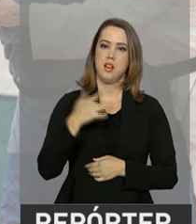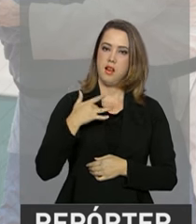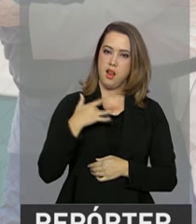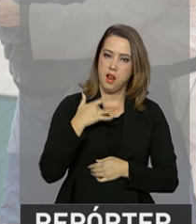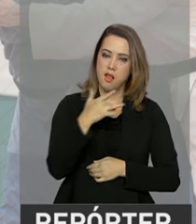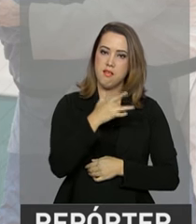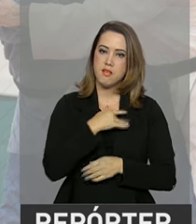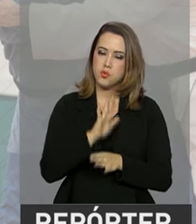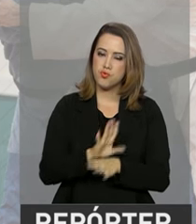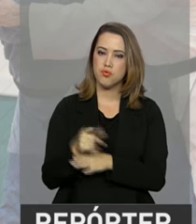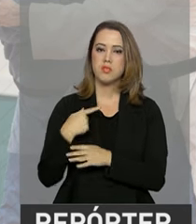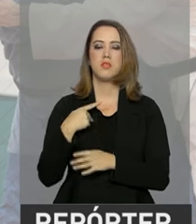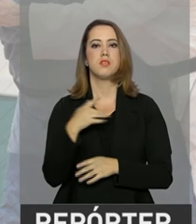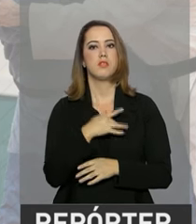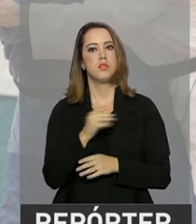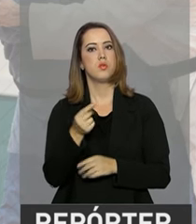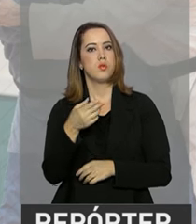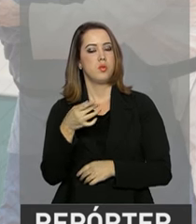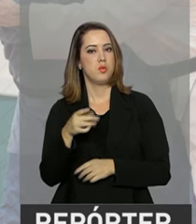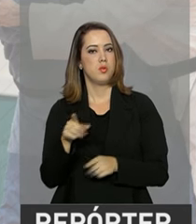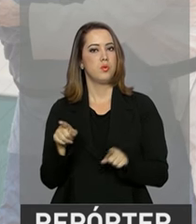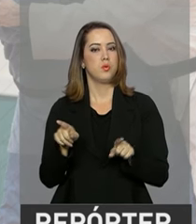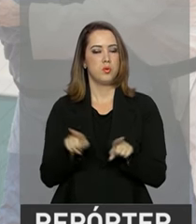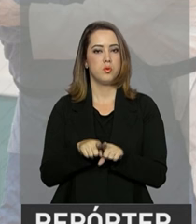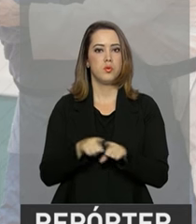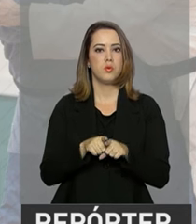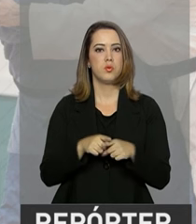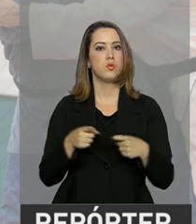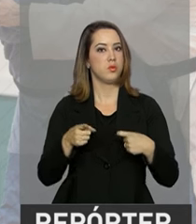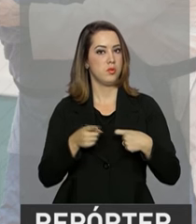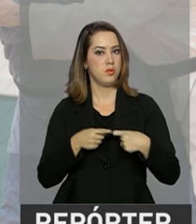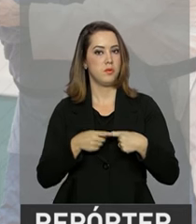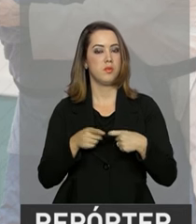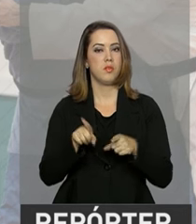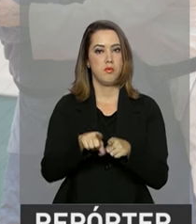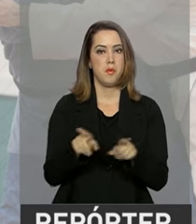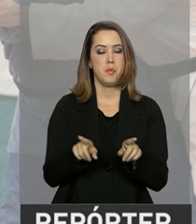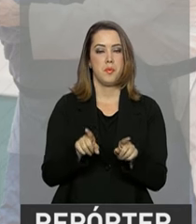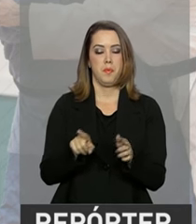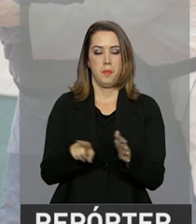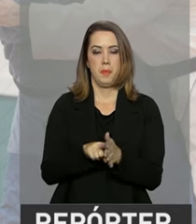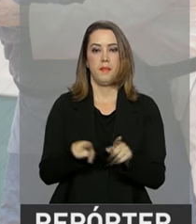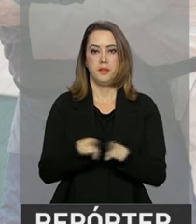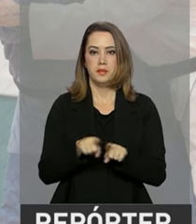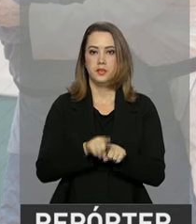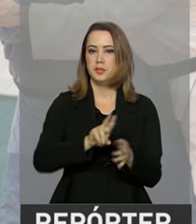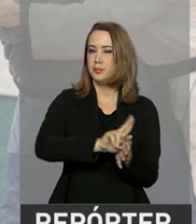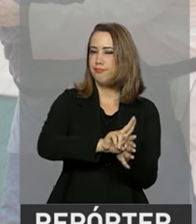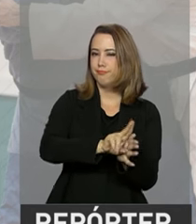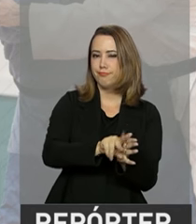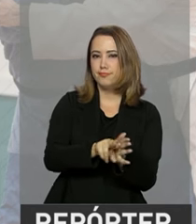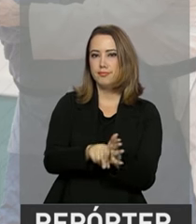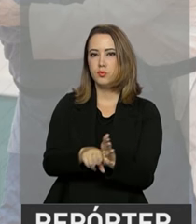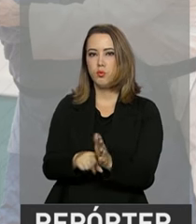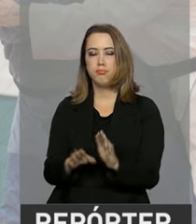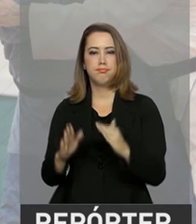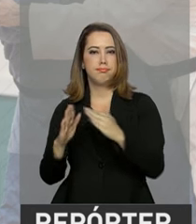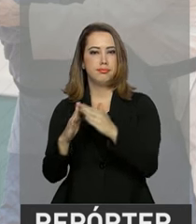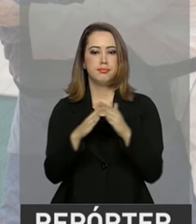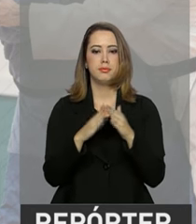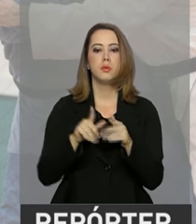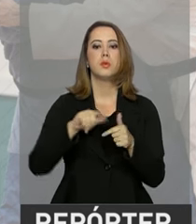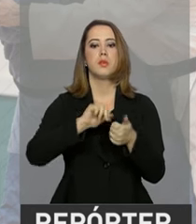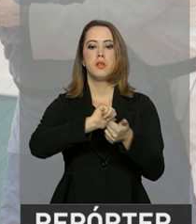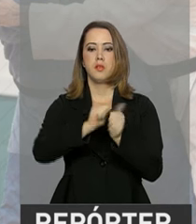férias e assistência médica, incluindo nutricionista e fisioterapeuta, além de disporem de todas as instalações